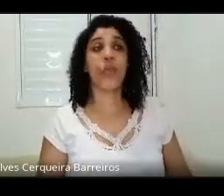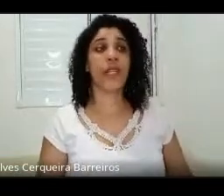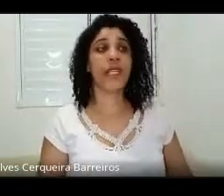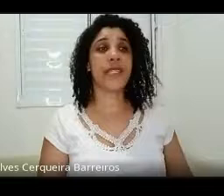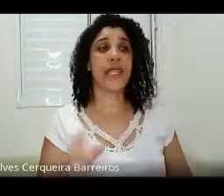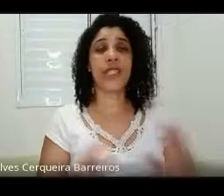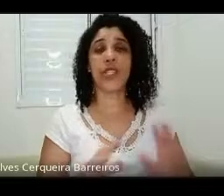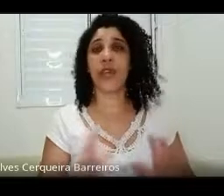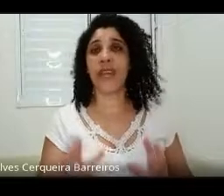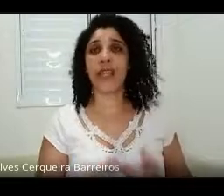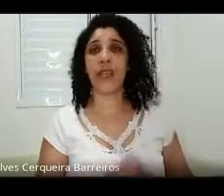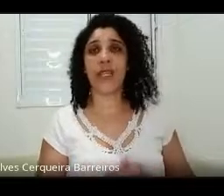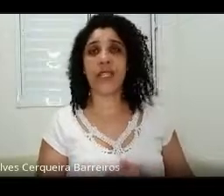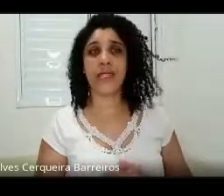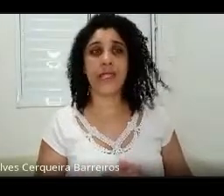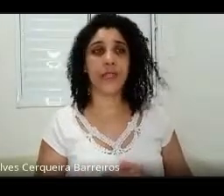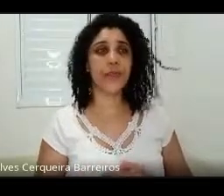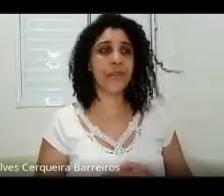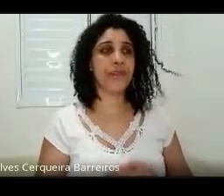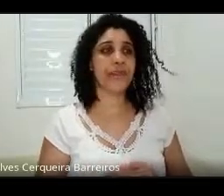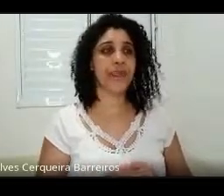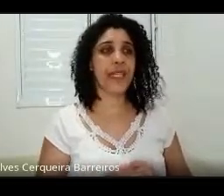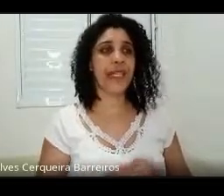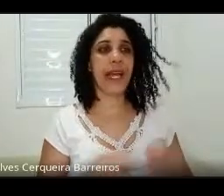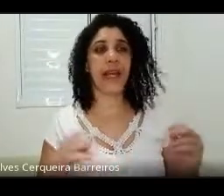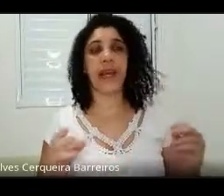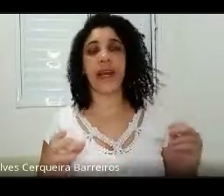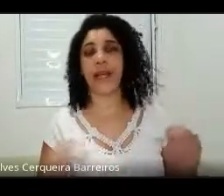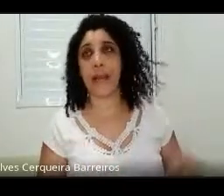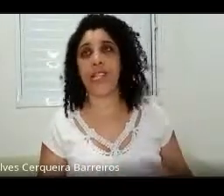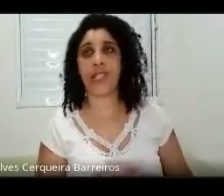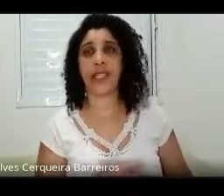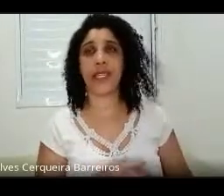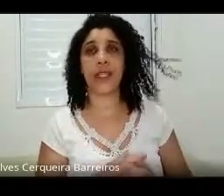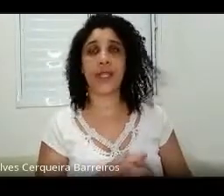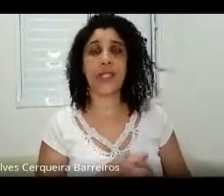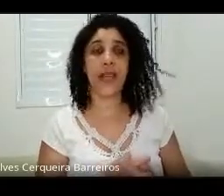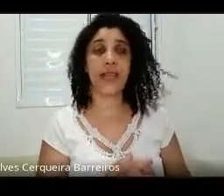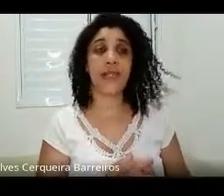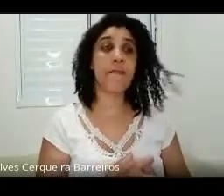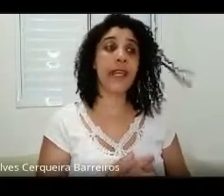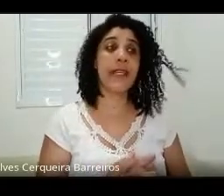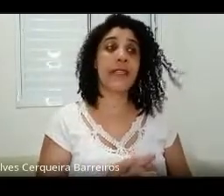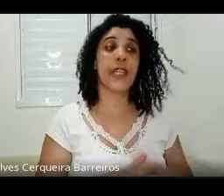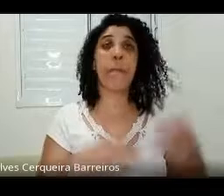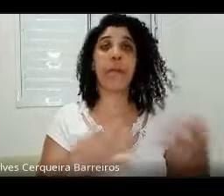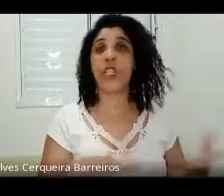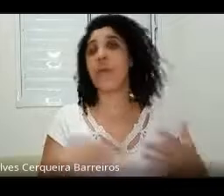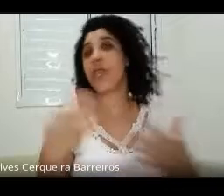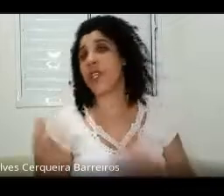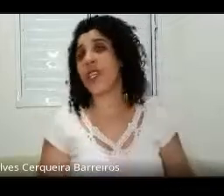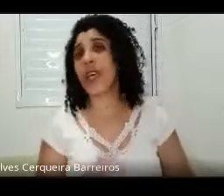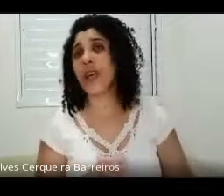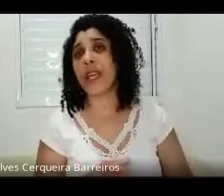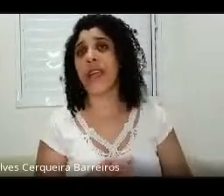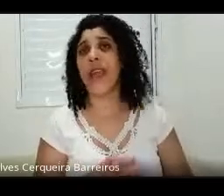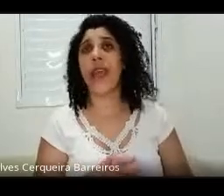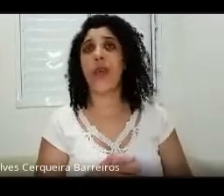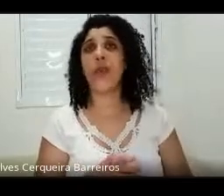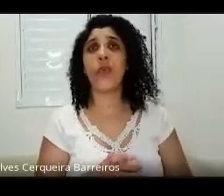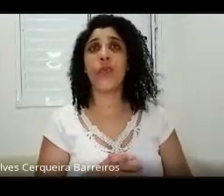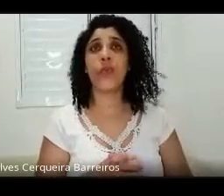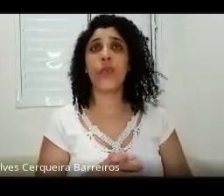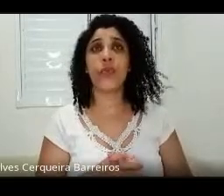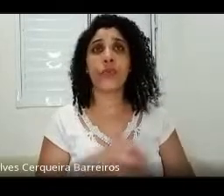O outro mito é dizer que existe uma falha na organização da gramática, né, da língua de sinais, sendo PIND. PIND é o quê?